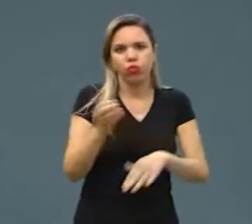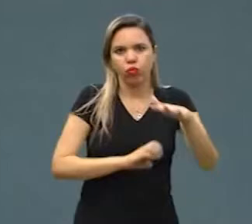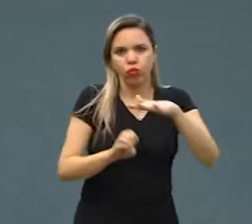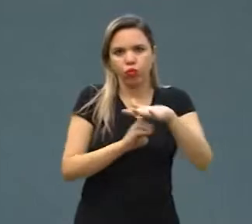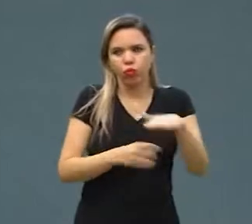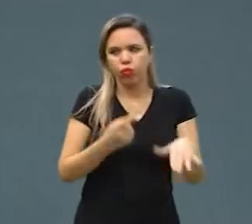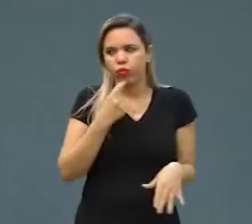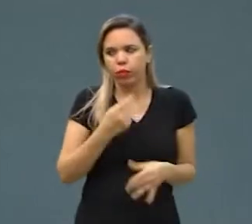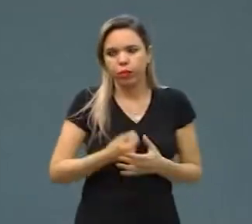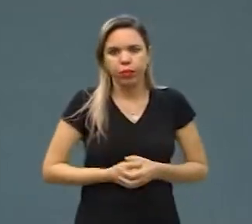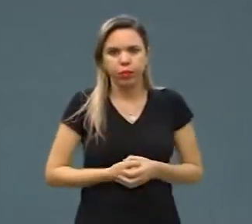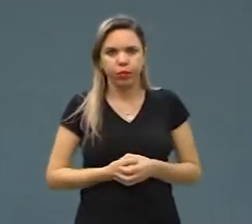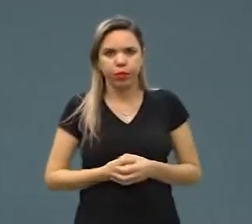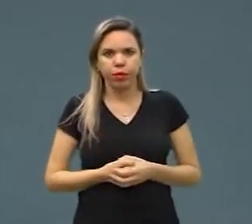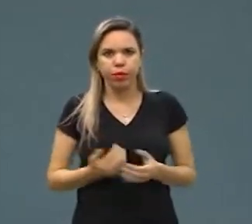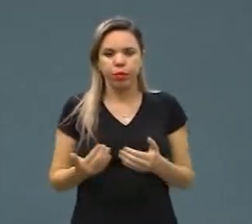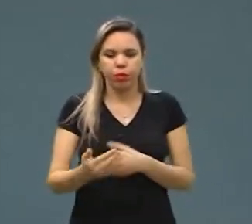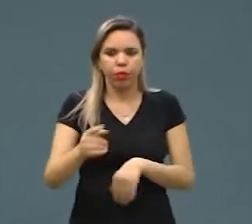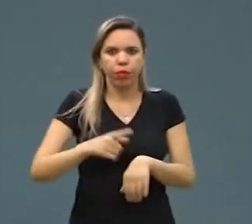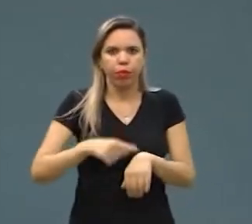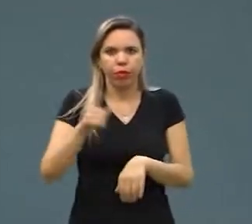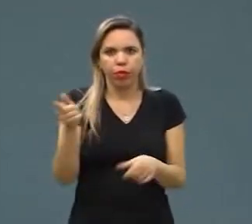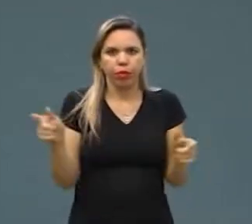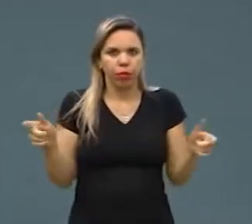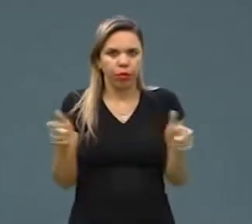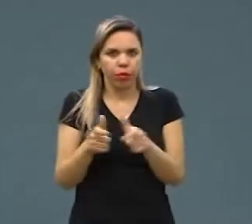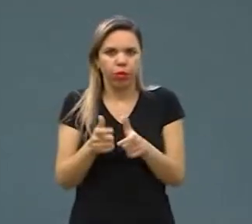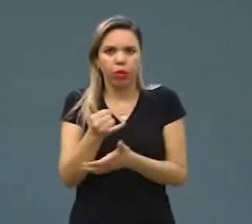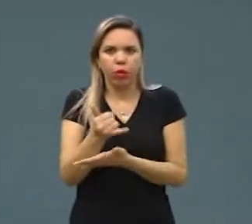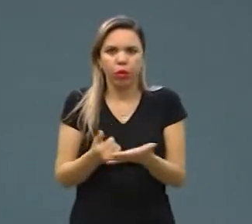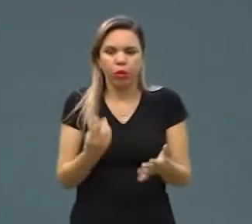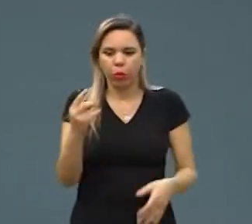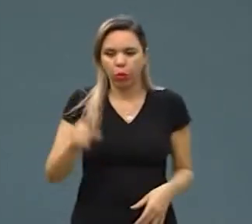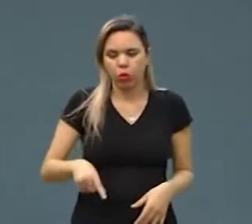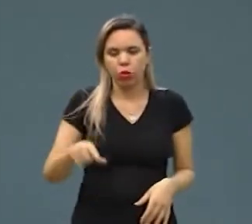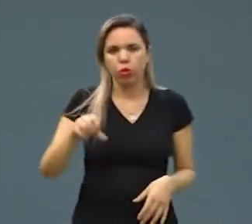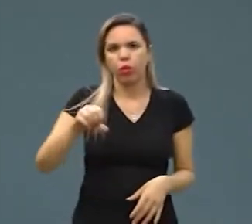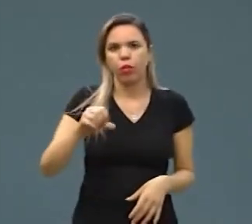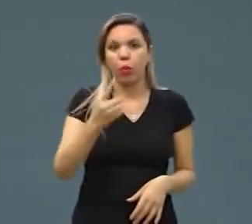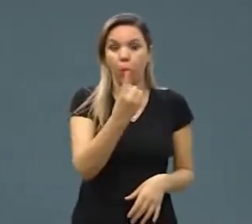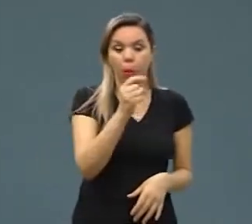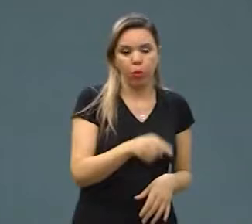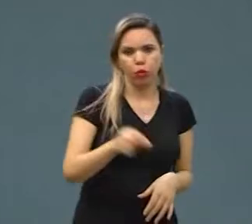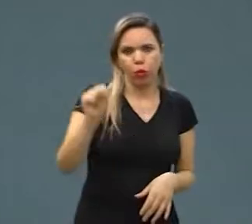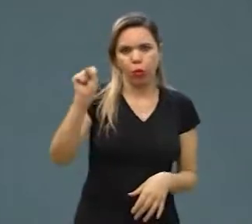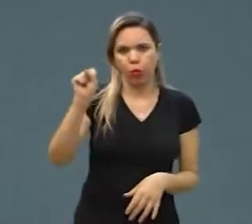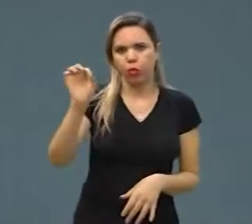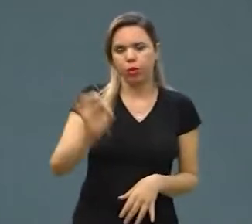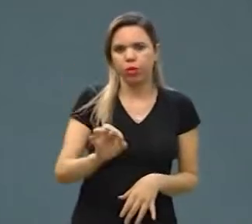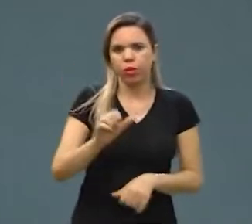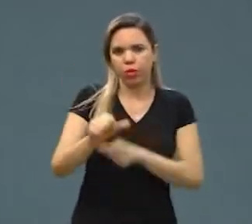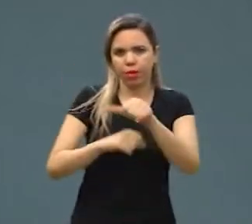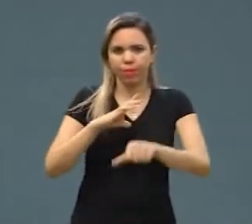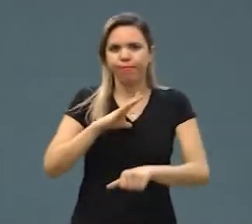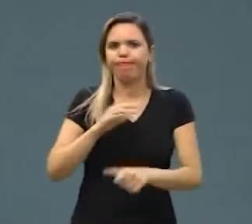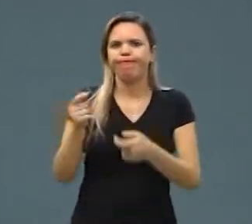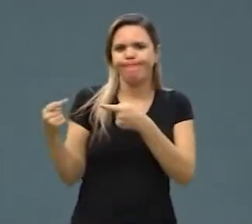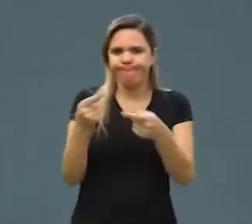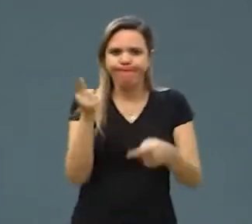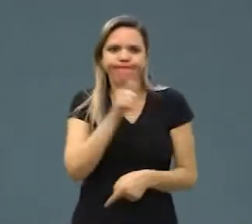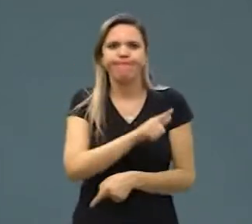novas empresas em Campinas. A partir do momento que você reduz de 2,9% para 1,8%, você torna a